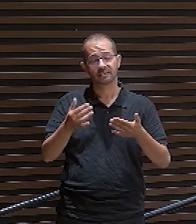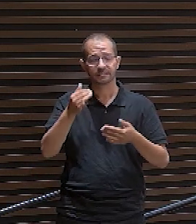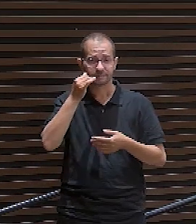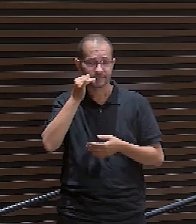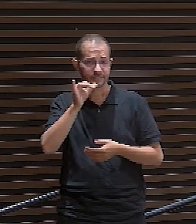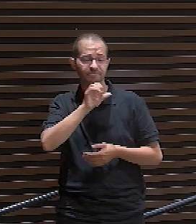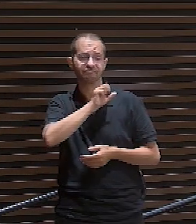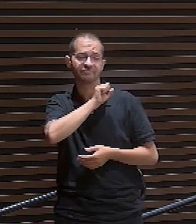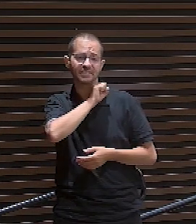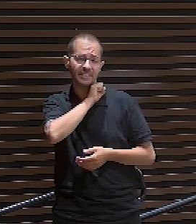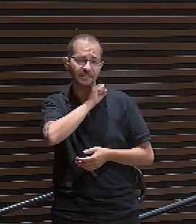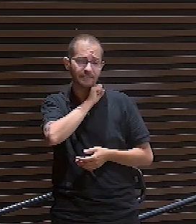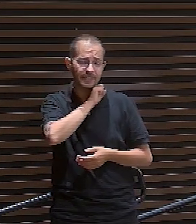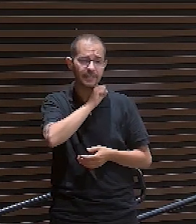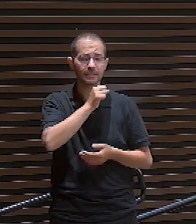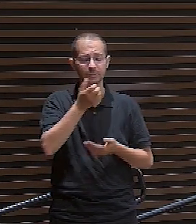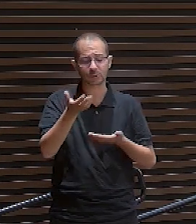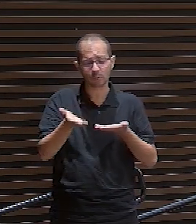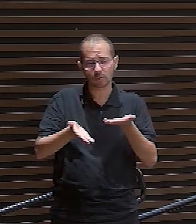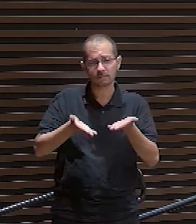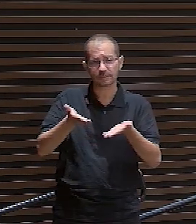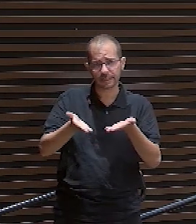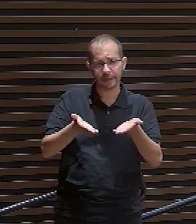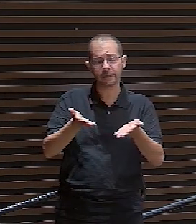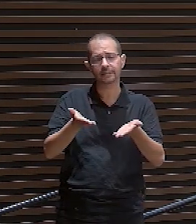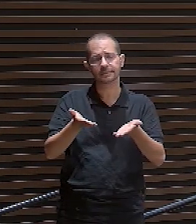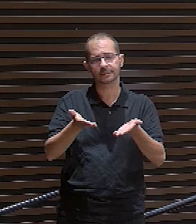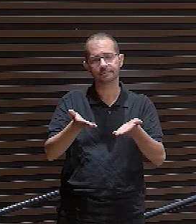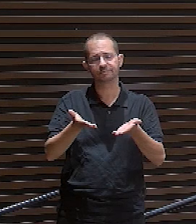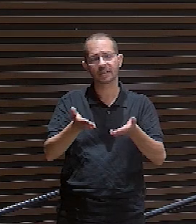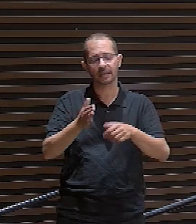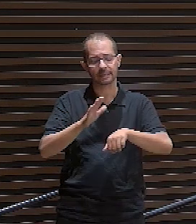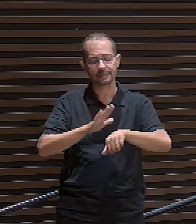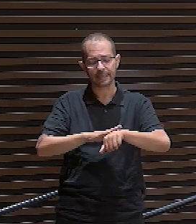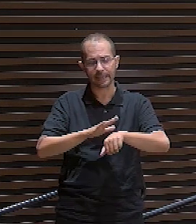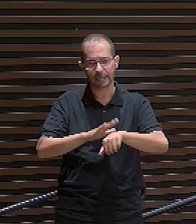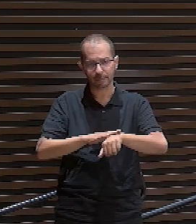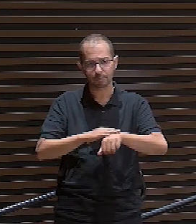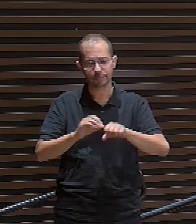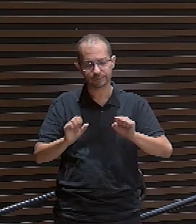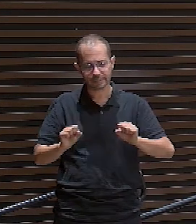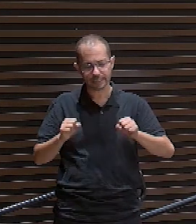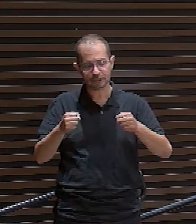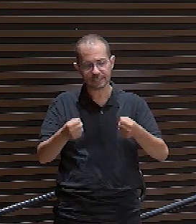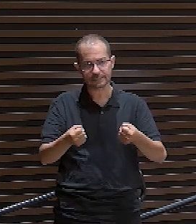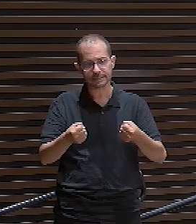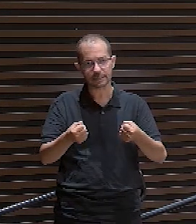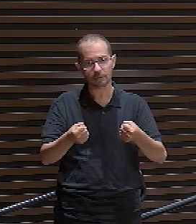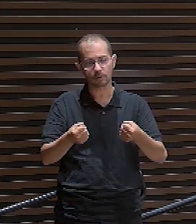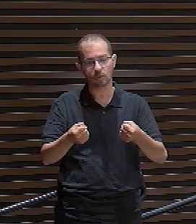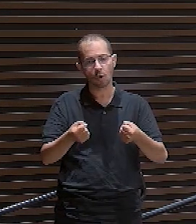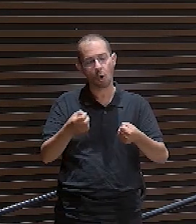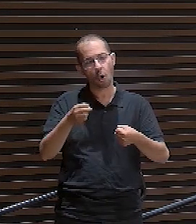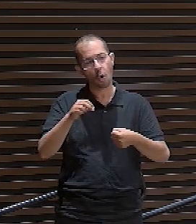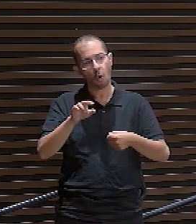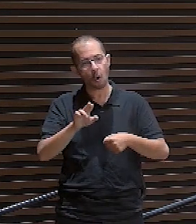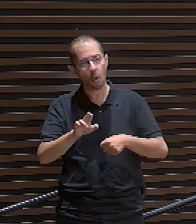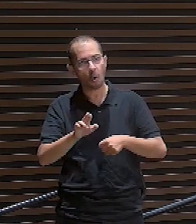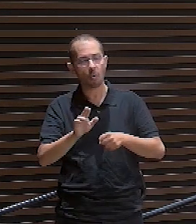sacrifícios com o tempo, dedicação ou meditação